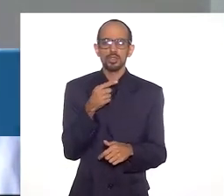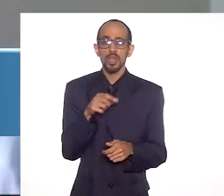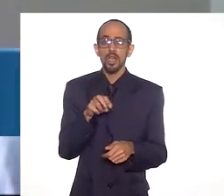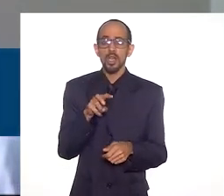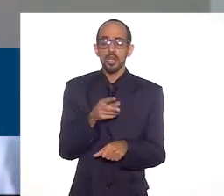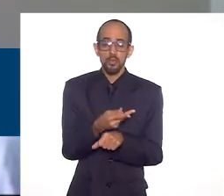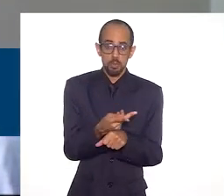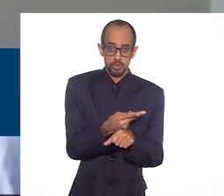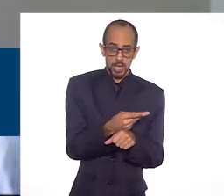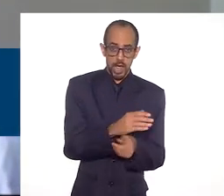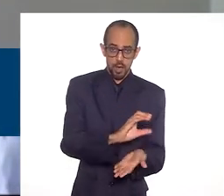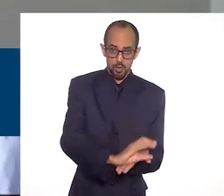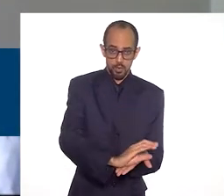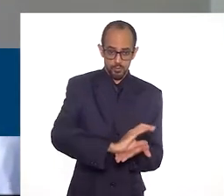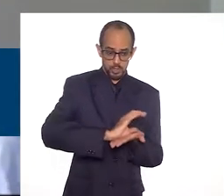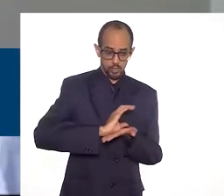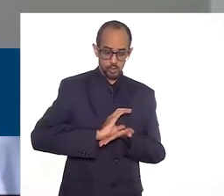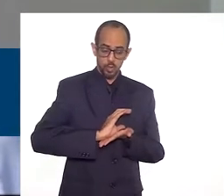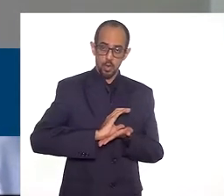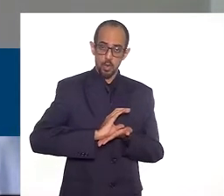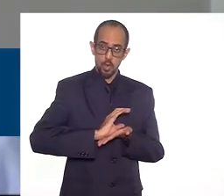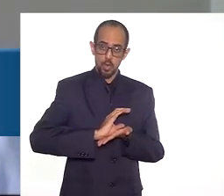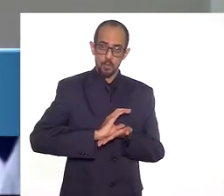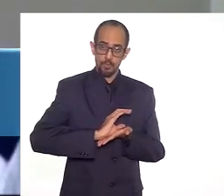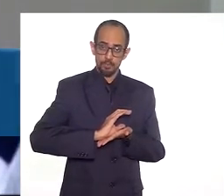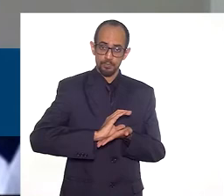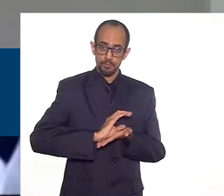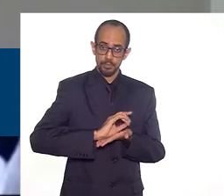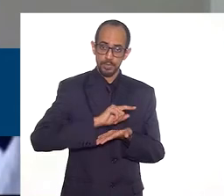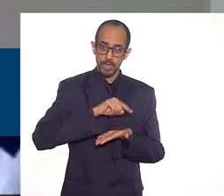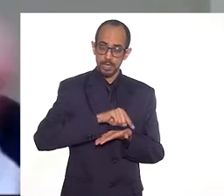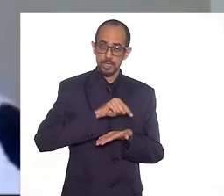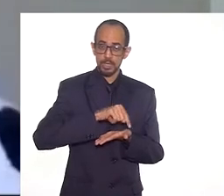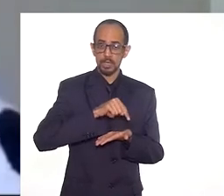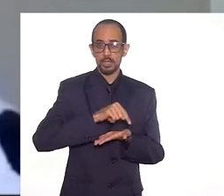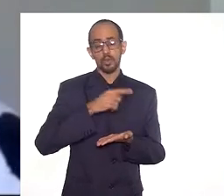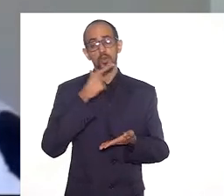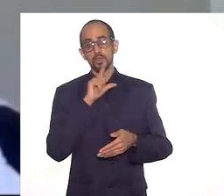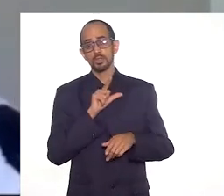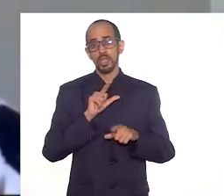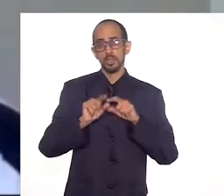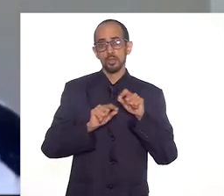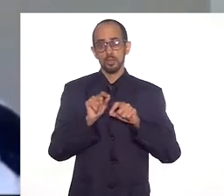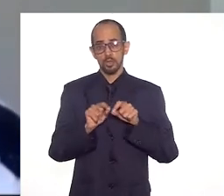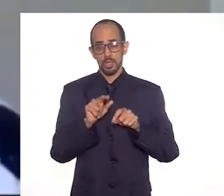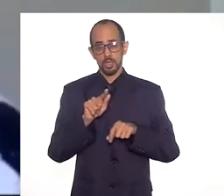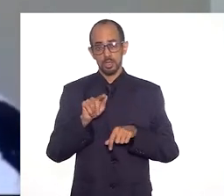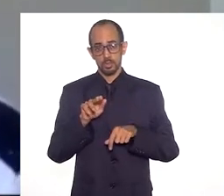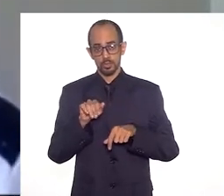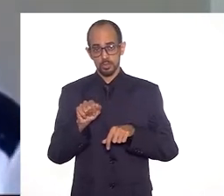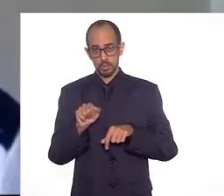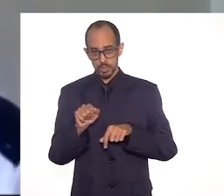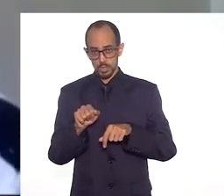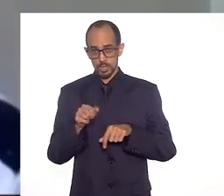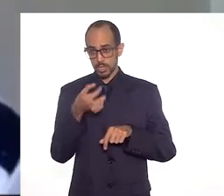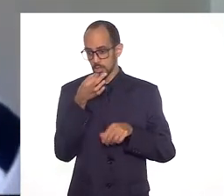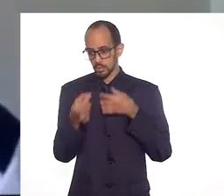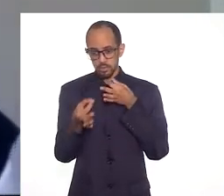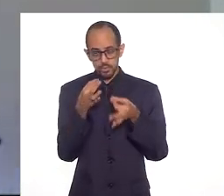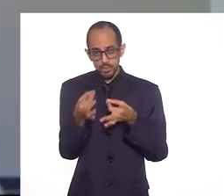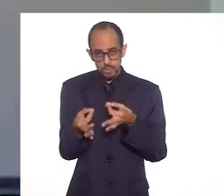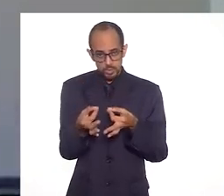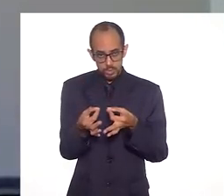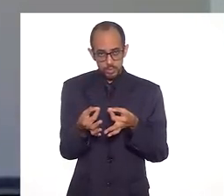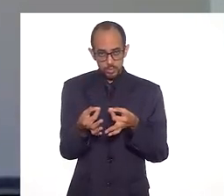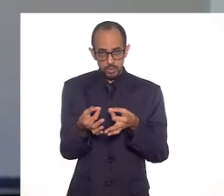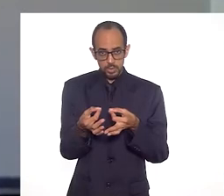Vou buscar um investidor, e aí para ele buscar um investidor, já dando um spoiler sobre o guia e as dicas